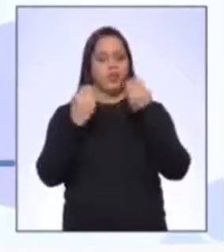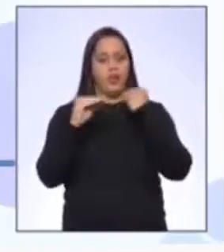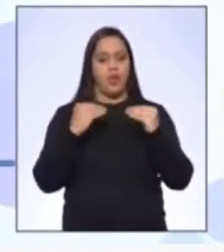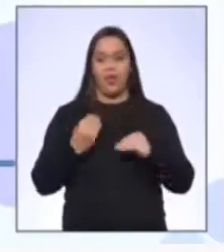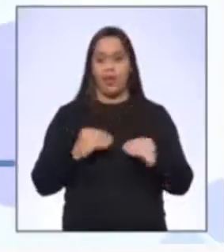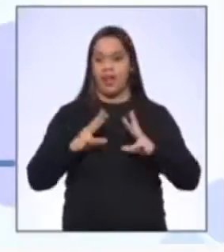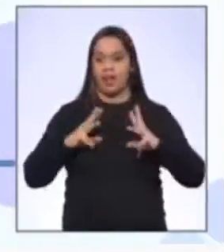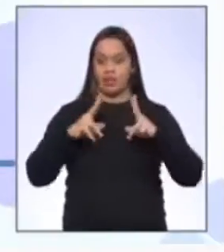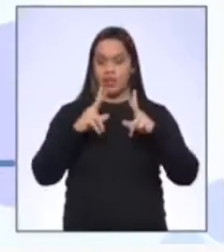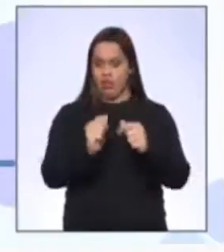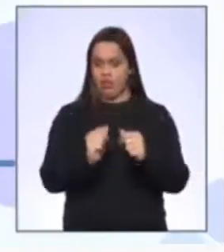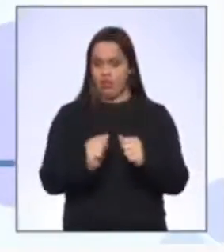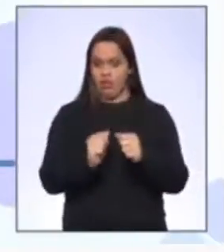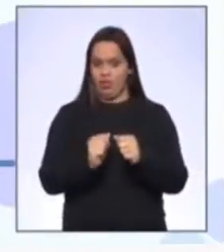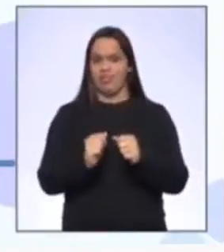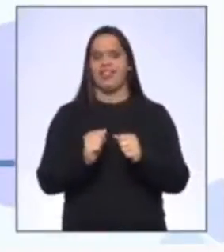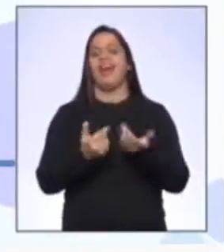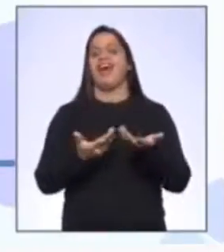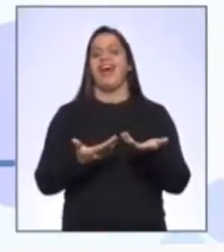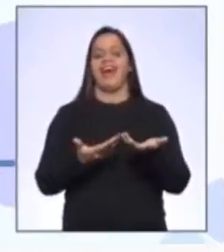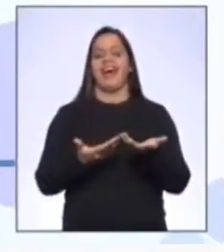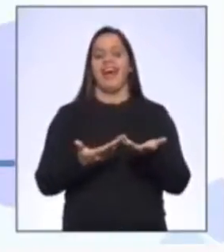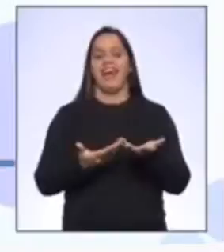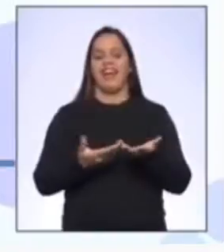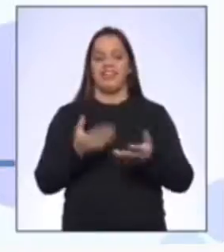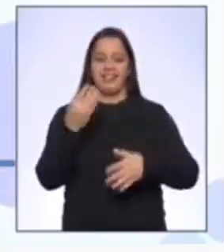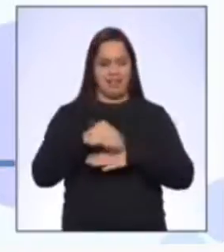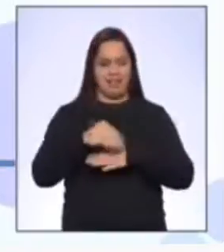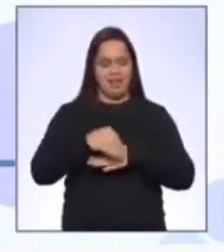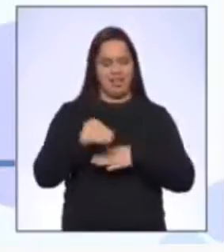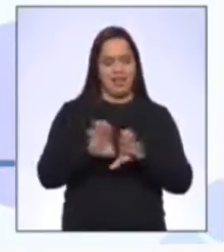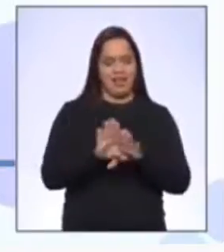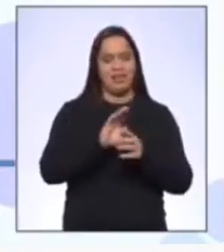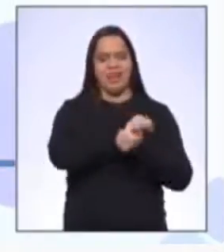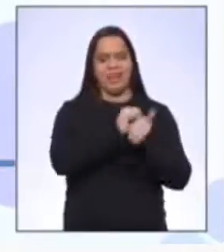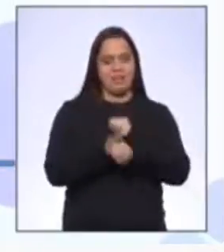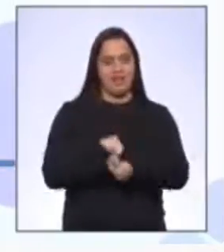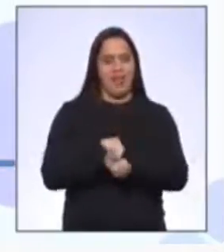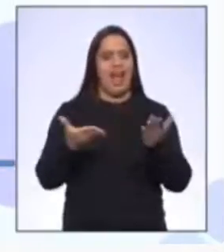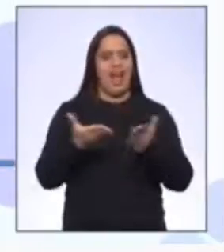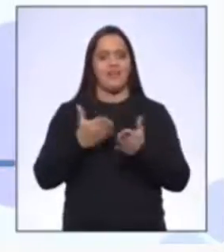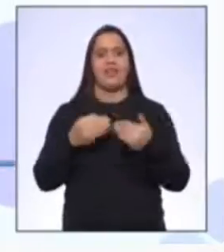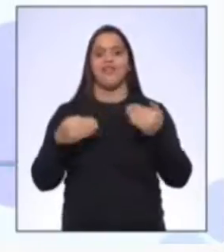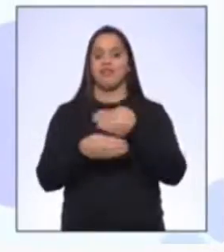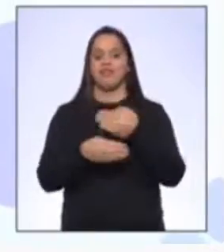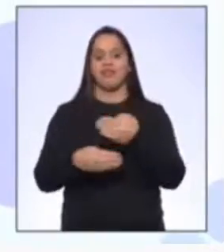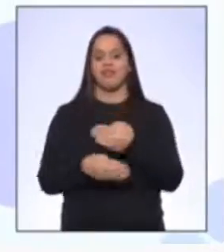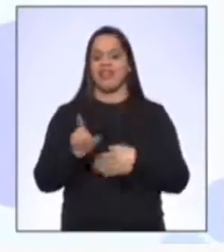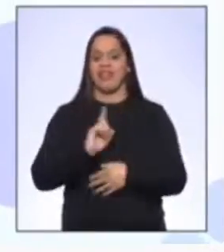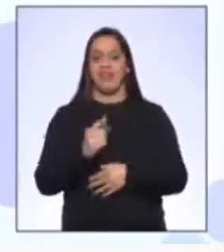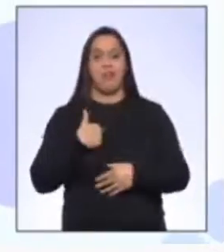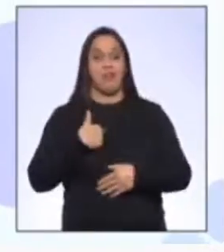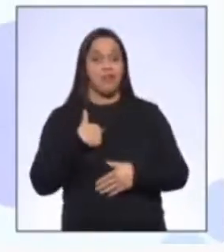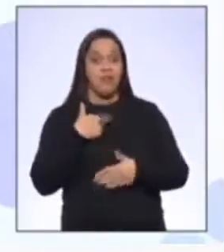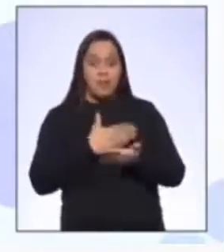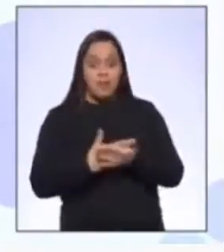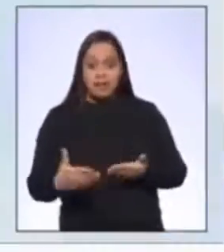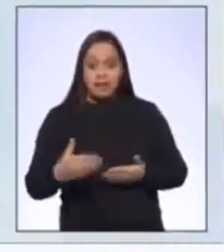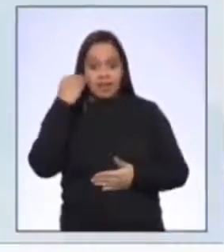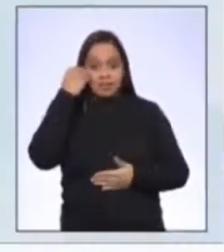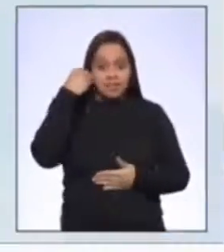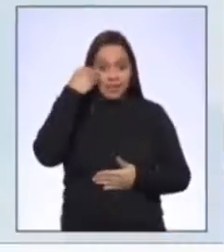aqui porque a gente acaba adaptando esses alunos as atividades vamos lá agora eu vou ficar mais rodando o pt não vamos a prática vamos